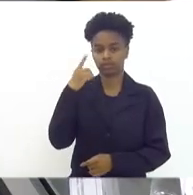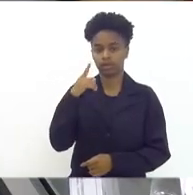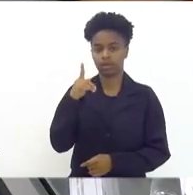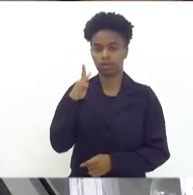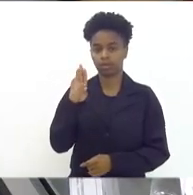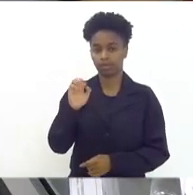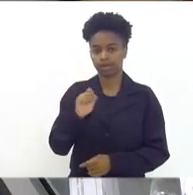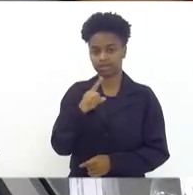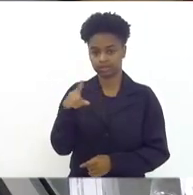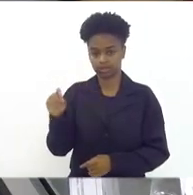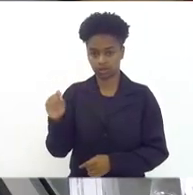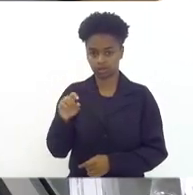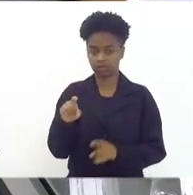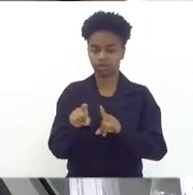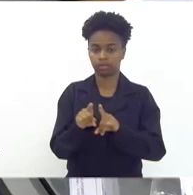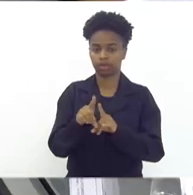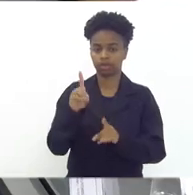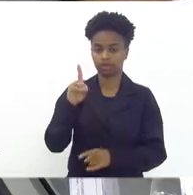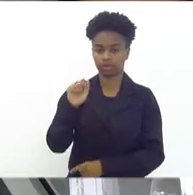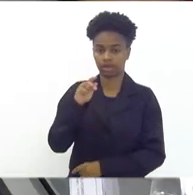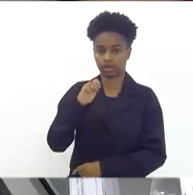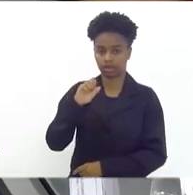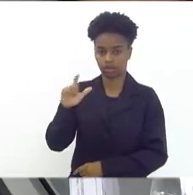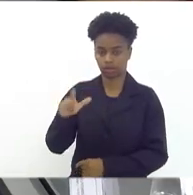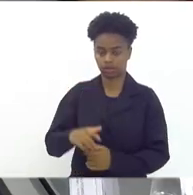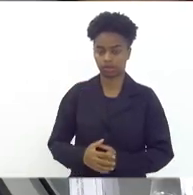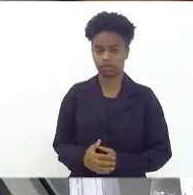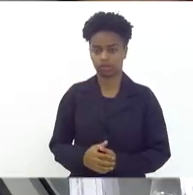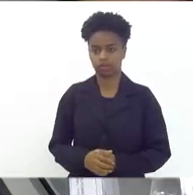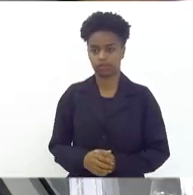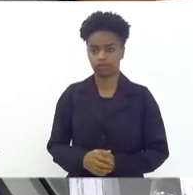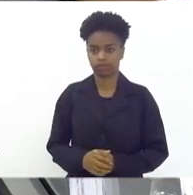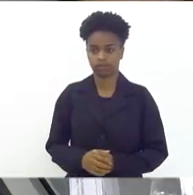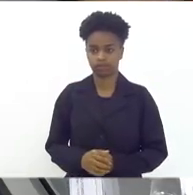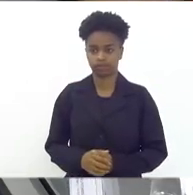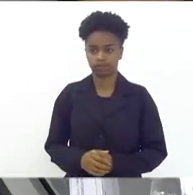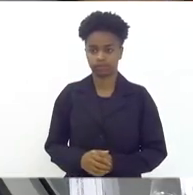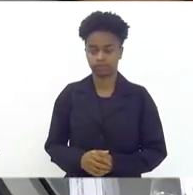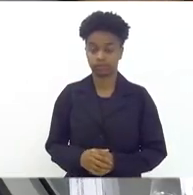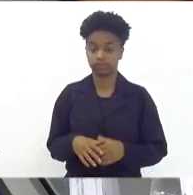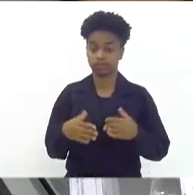brasão deputado delaroli presidente